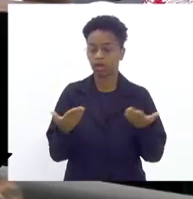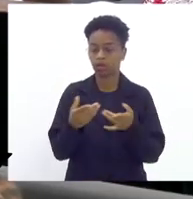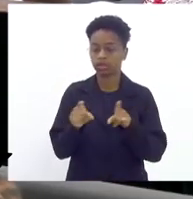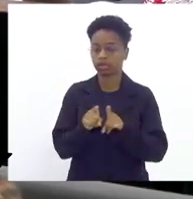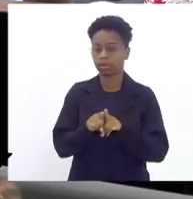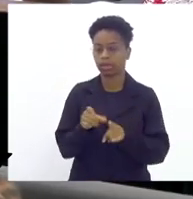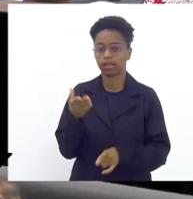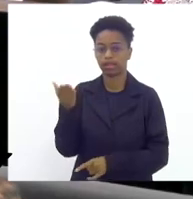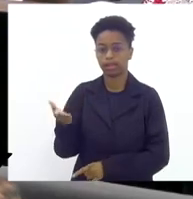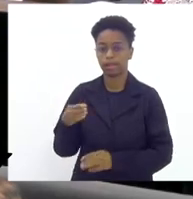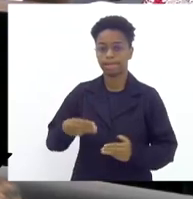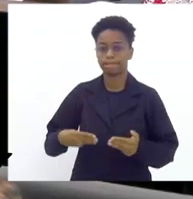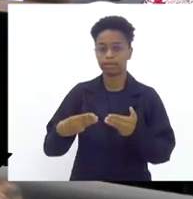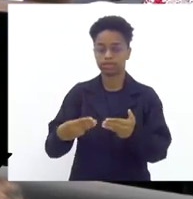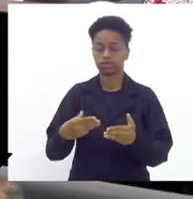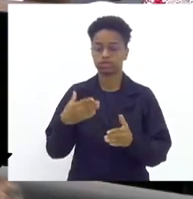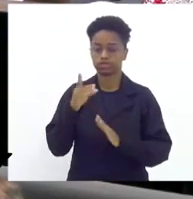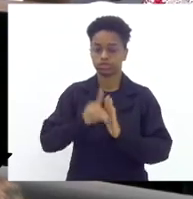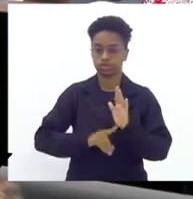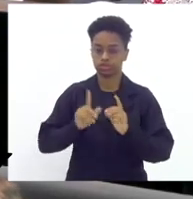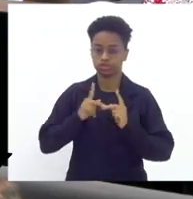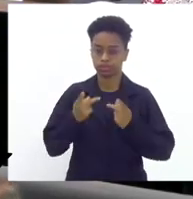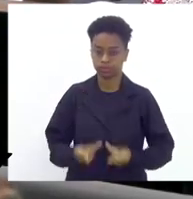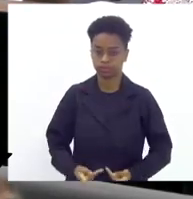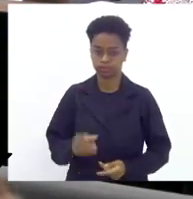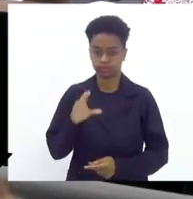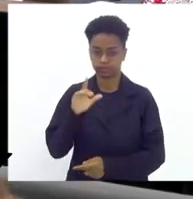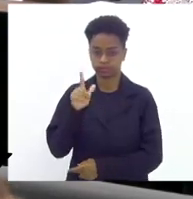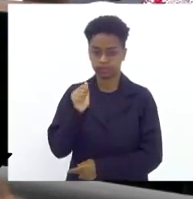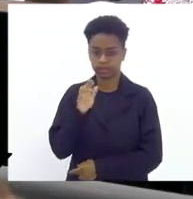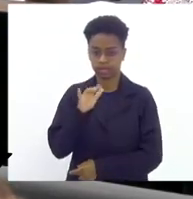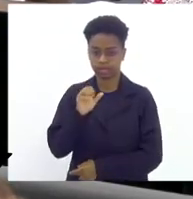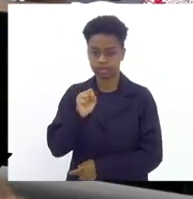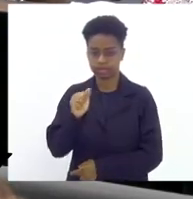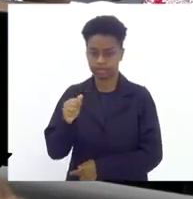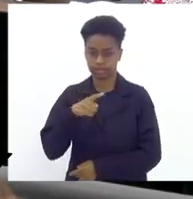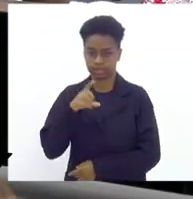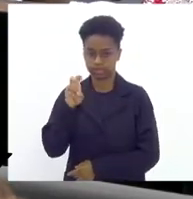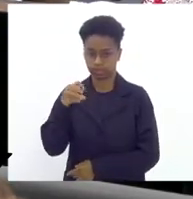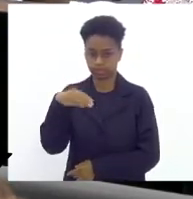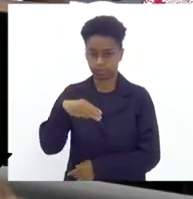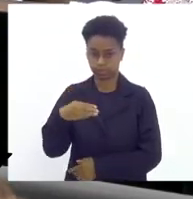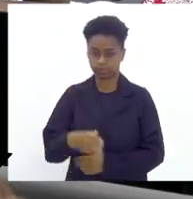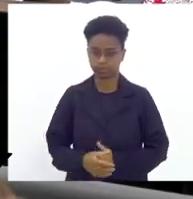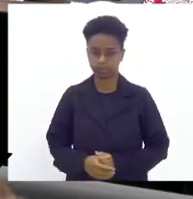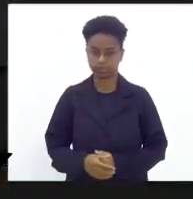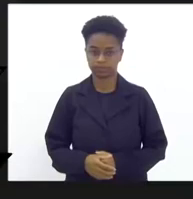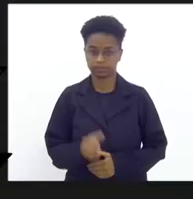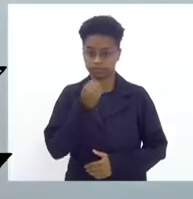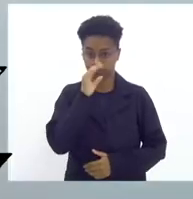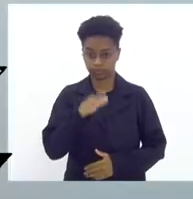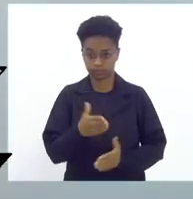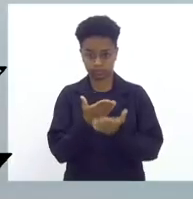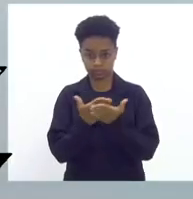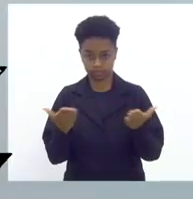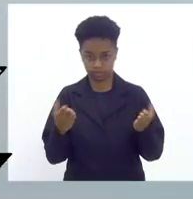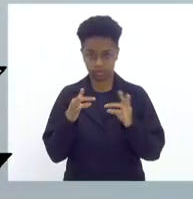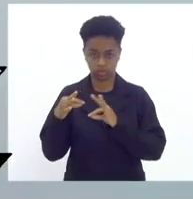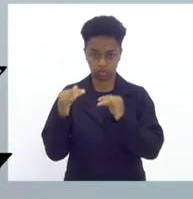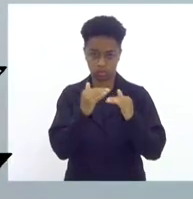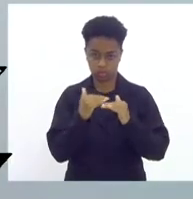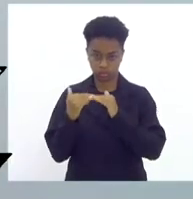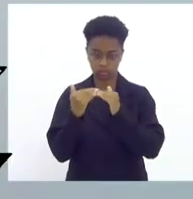representação do Ministério dos Direitos Humanos vai lá Clarissa você tem cinco minutos Boa tarde a todos